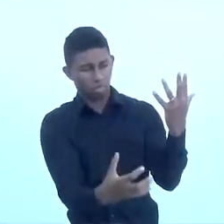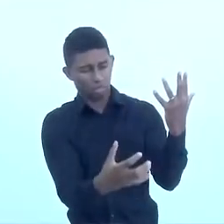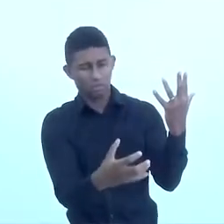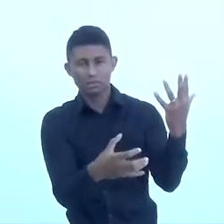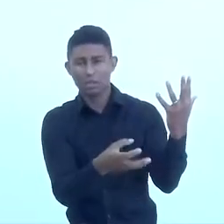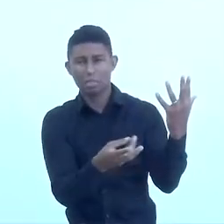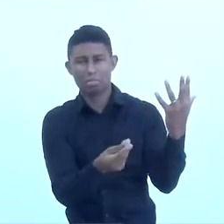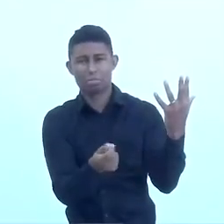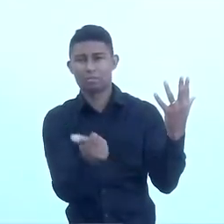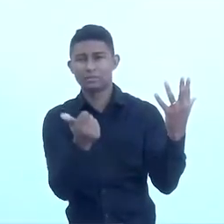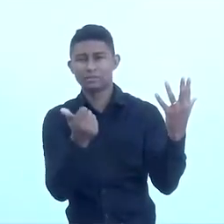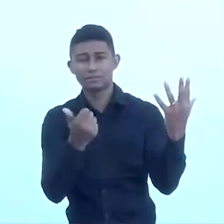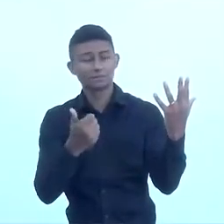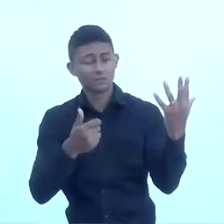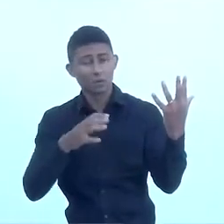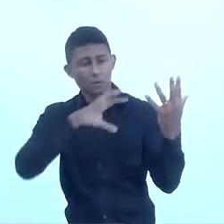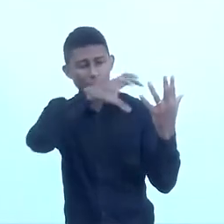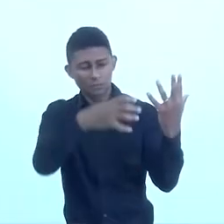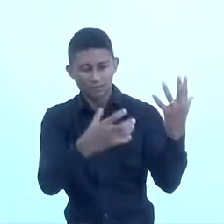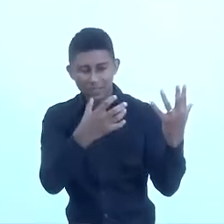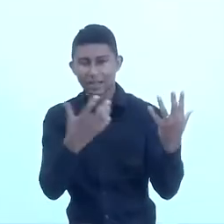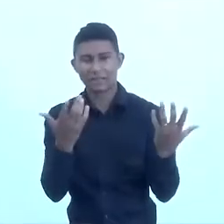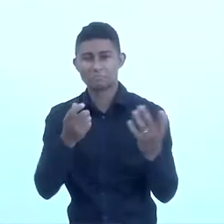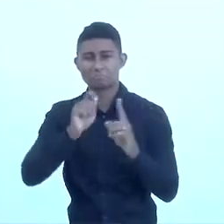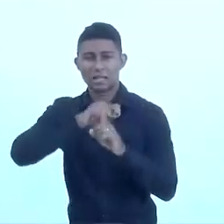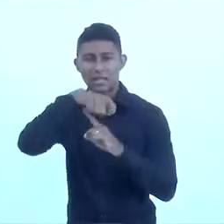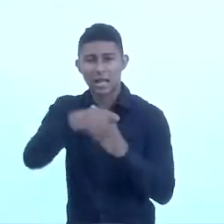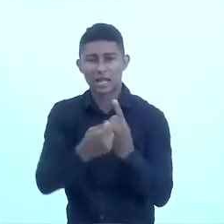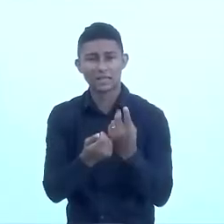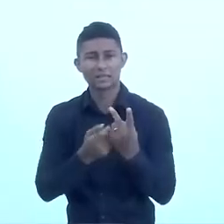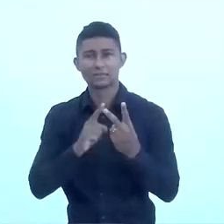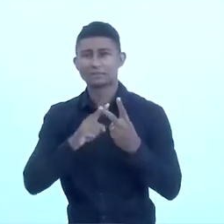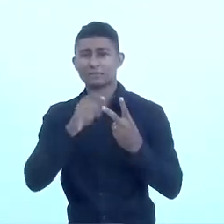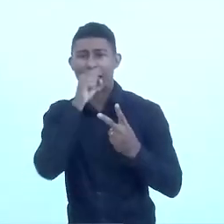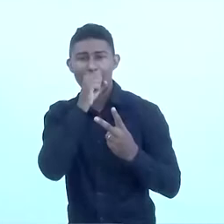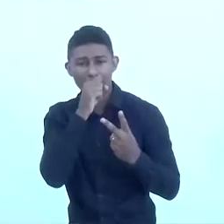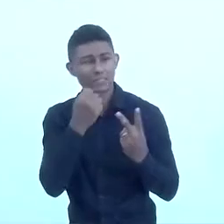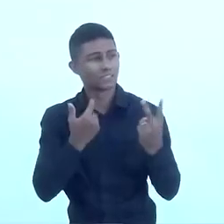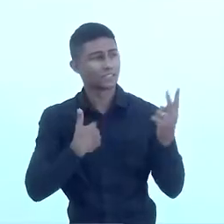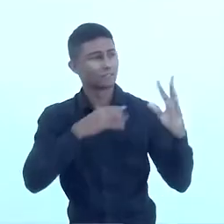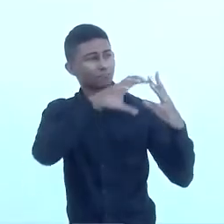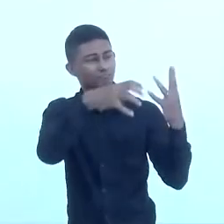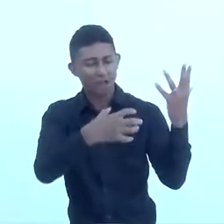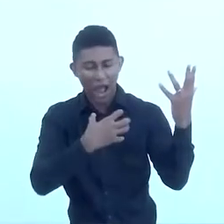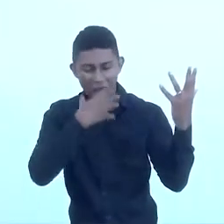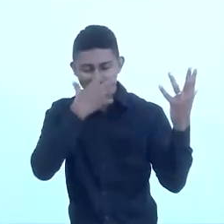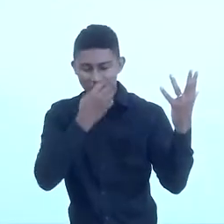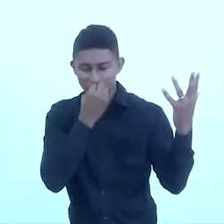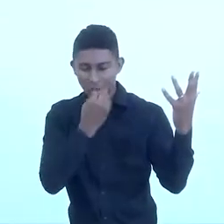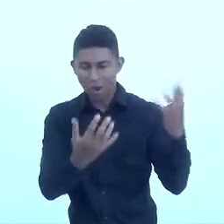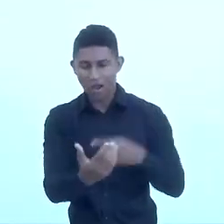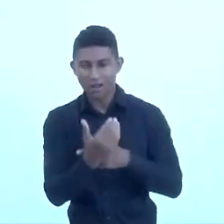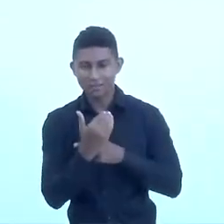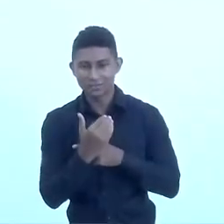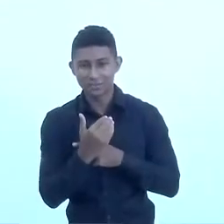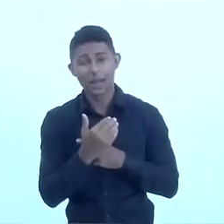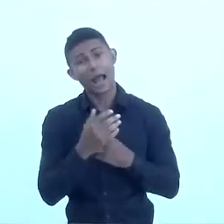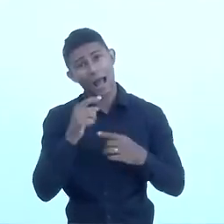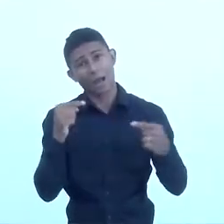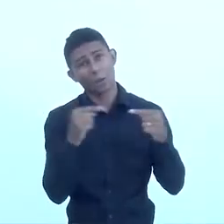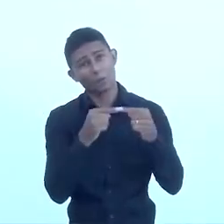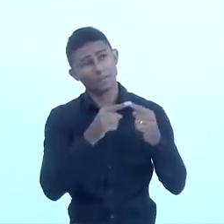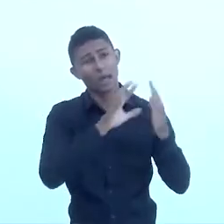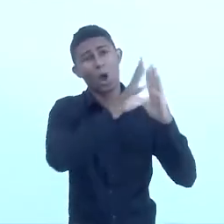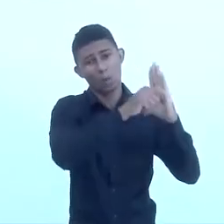Você podia comer aquela laranja, aquela mexerica, aquela banana... e aquilo ia apodrecer. Então, era roubar, mas você